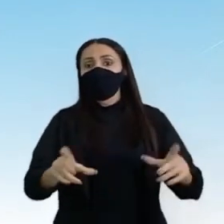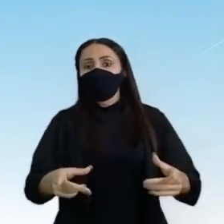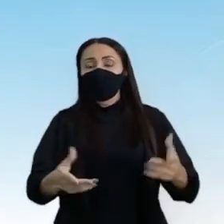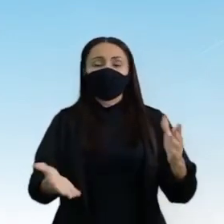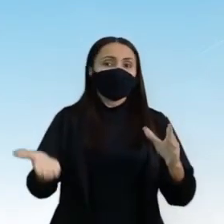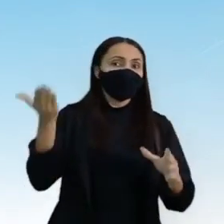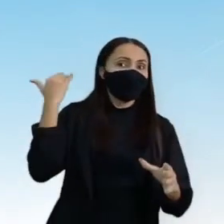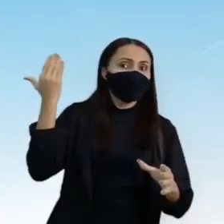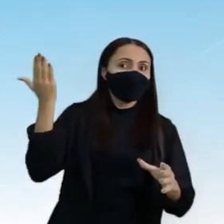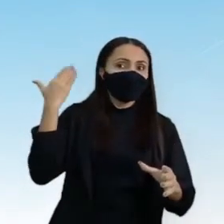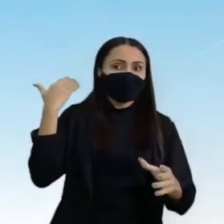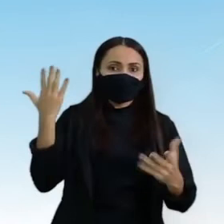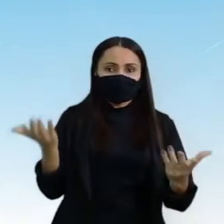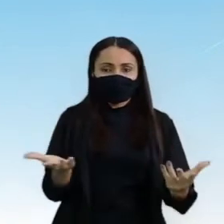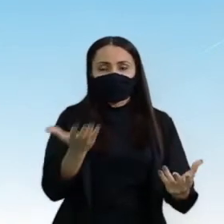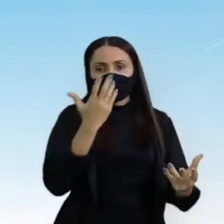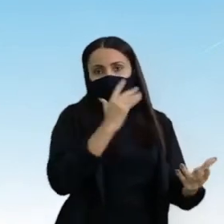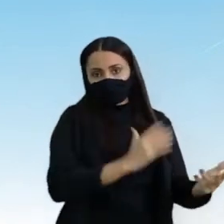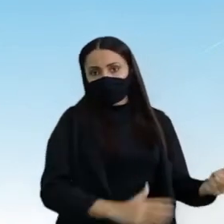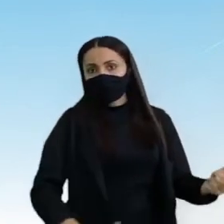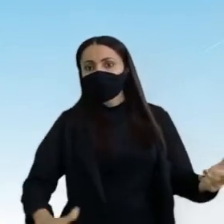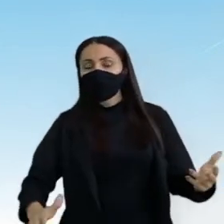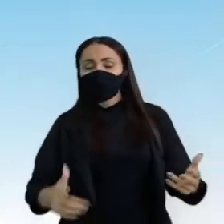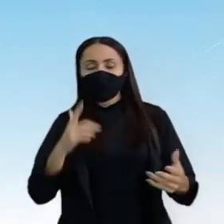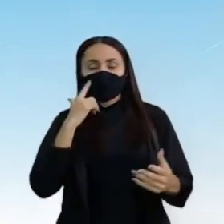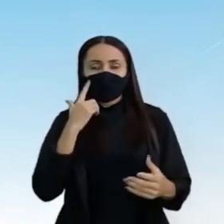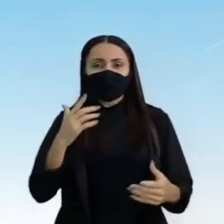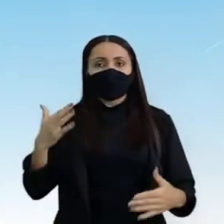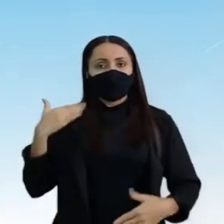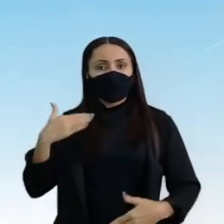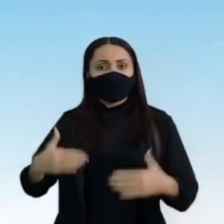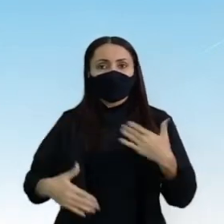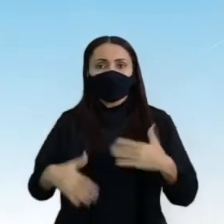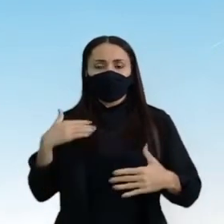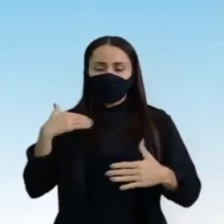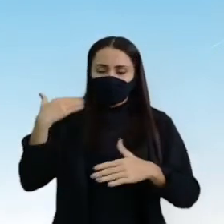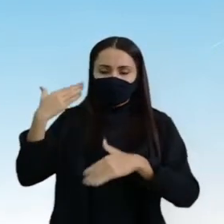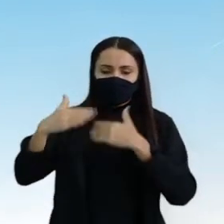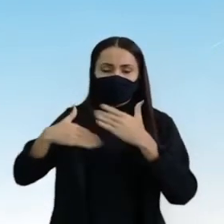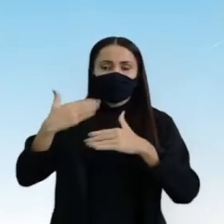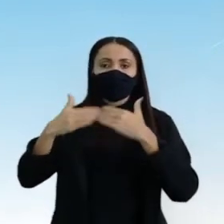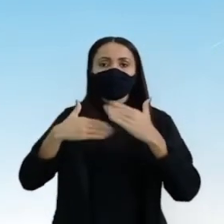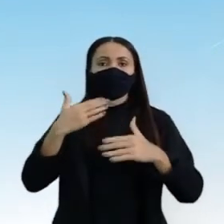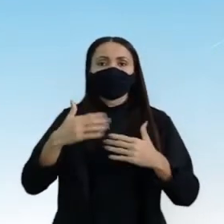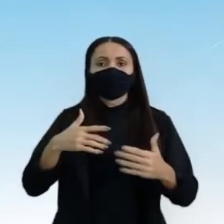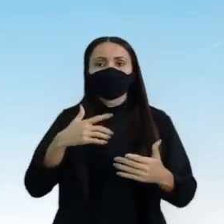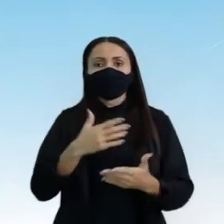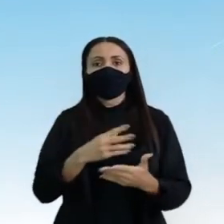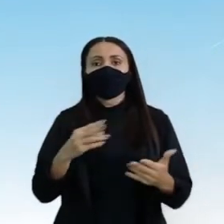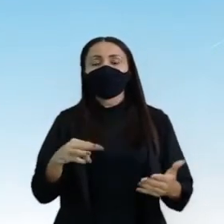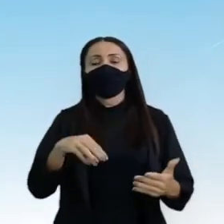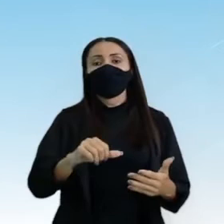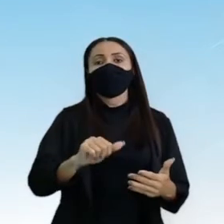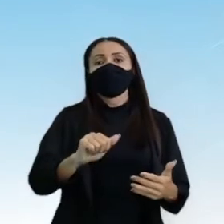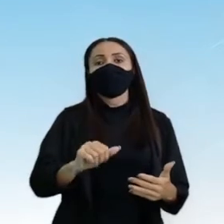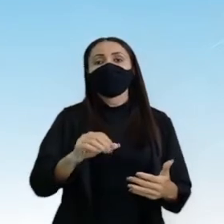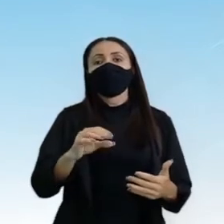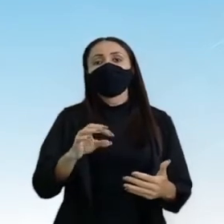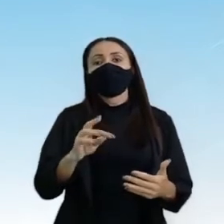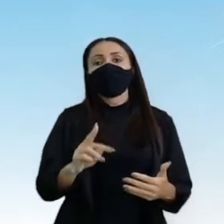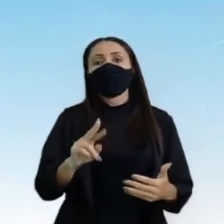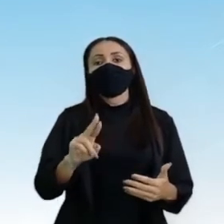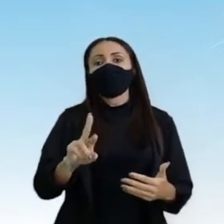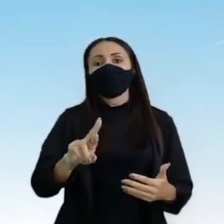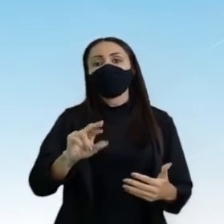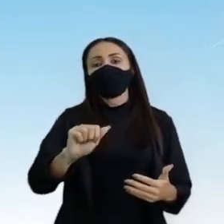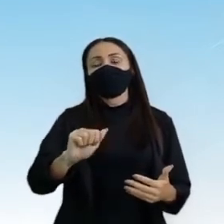era criança. Então, o seu corpo como um todo, ele fica desenvolvido. Então, isso é maturação. Isso acontece também